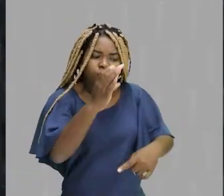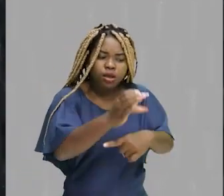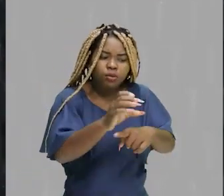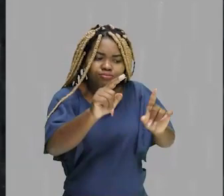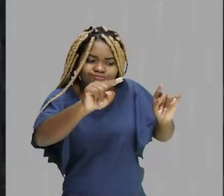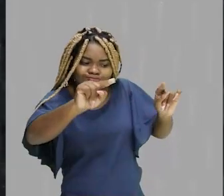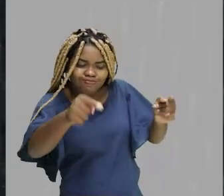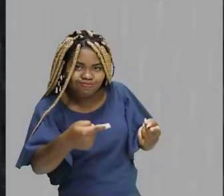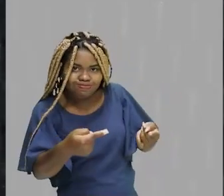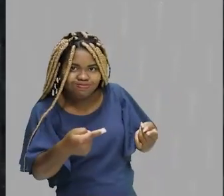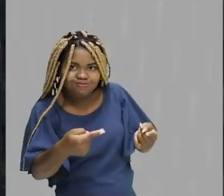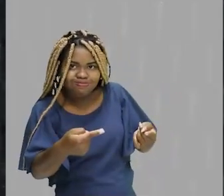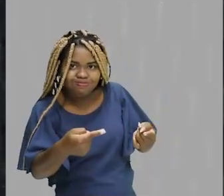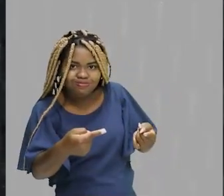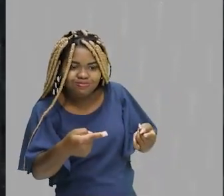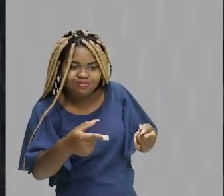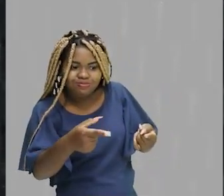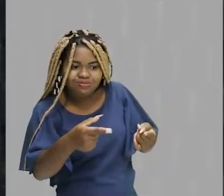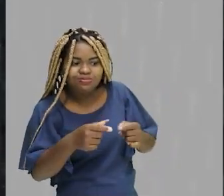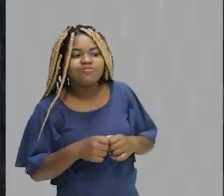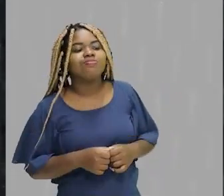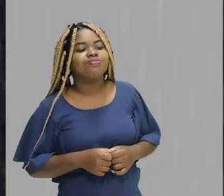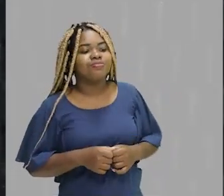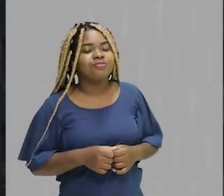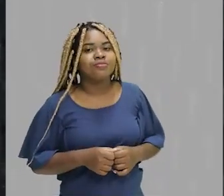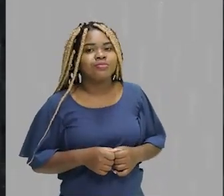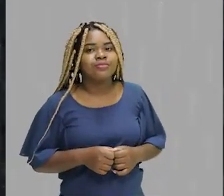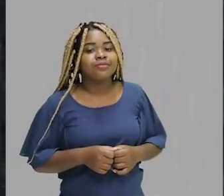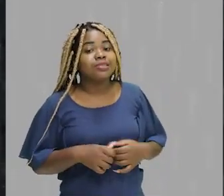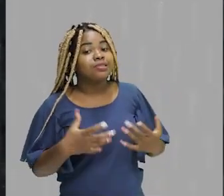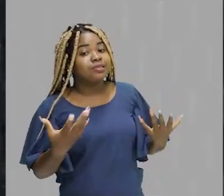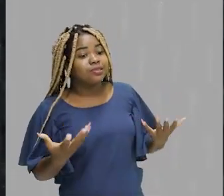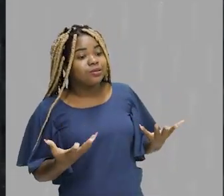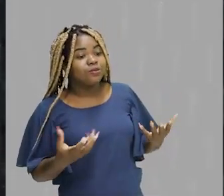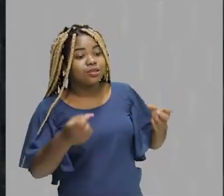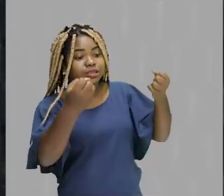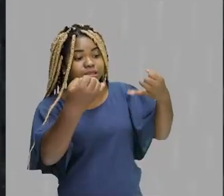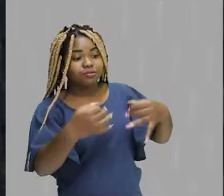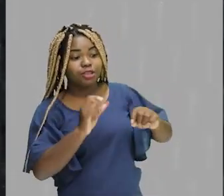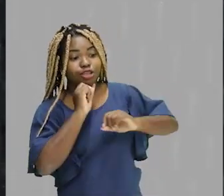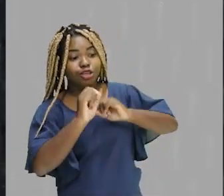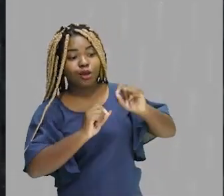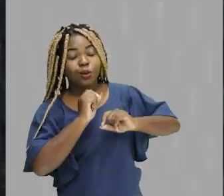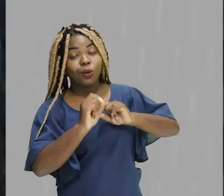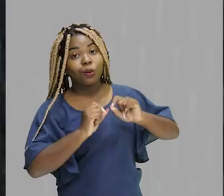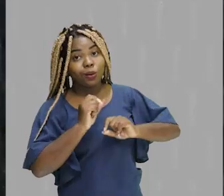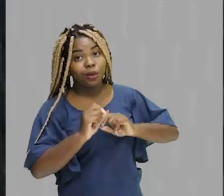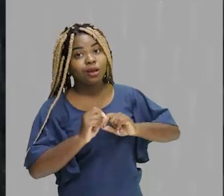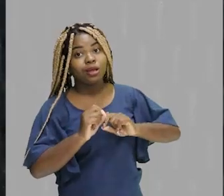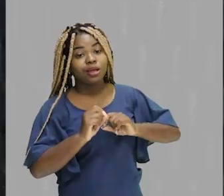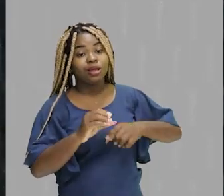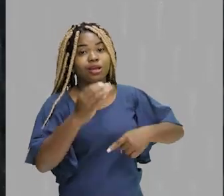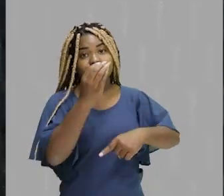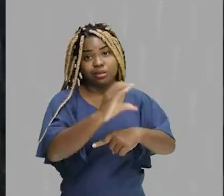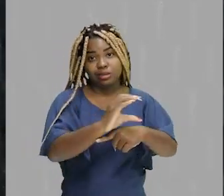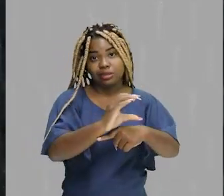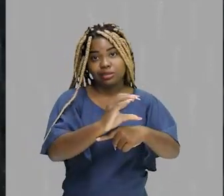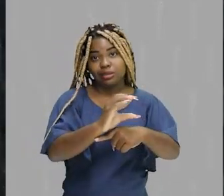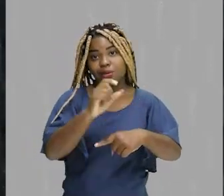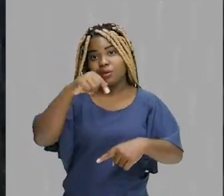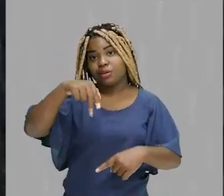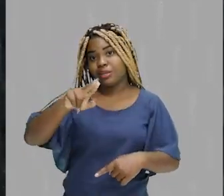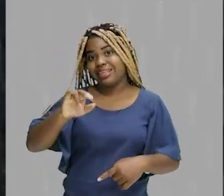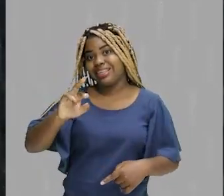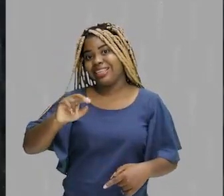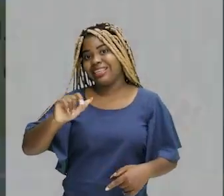asterisco, o autor do livro, o autor da questão, está te indicando que aquele carbono é um carbono